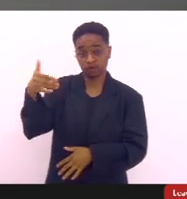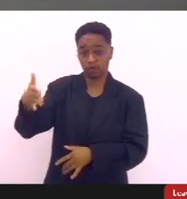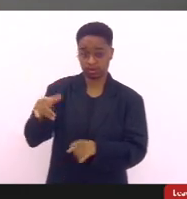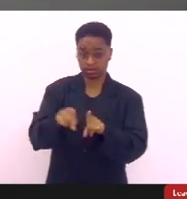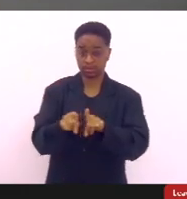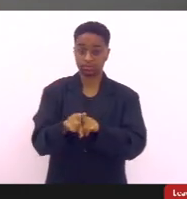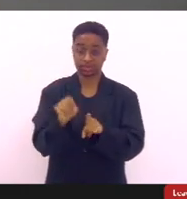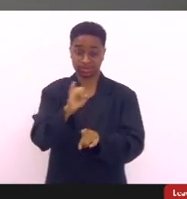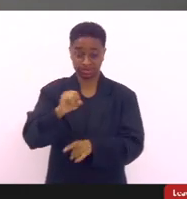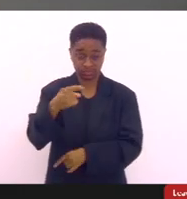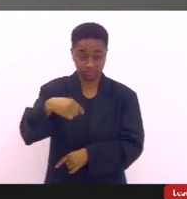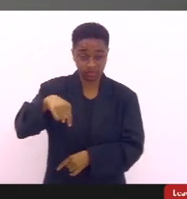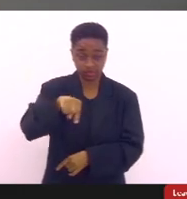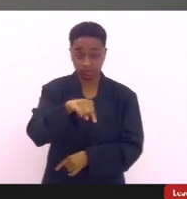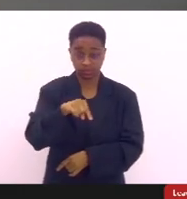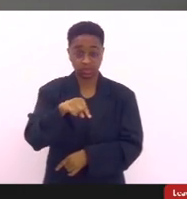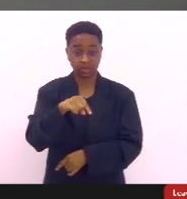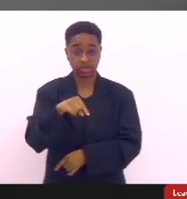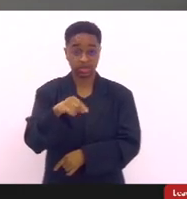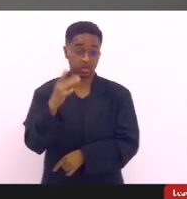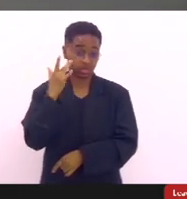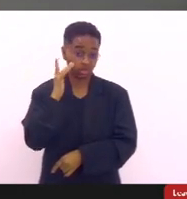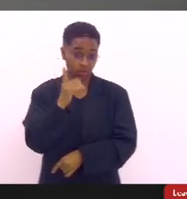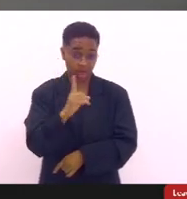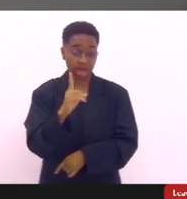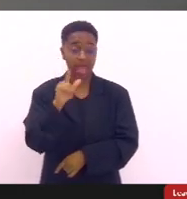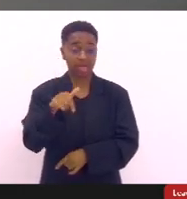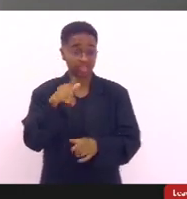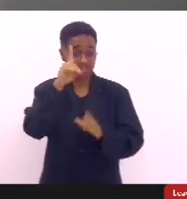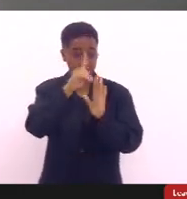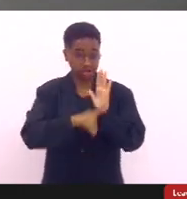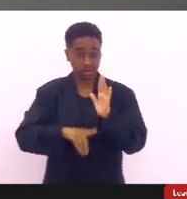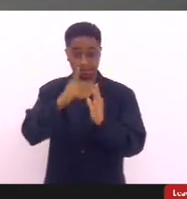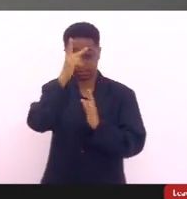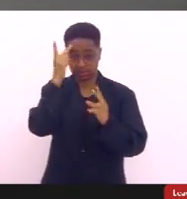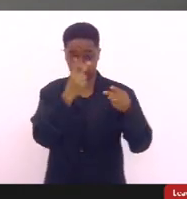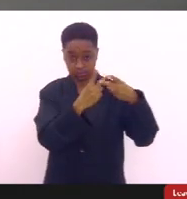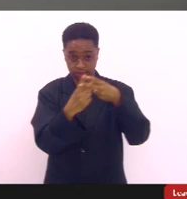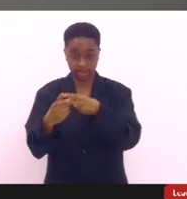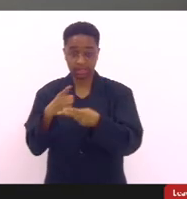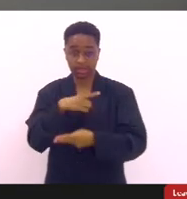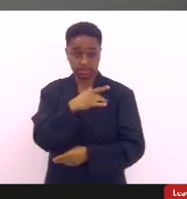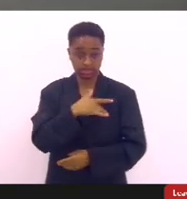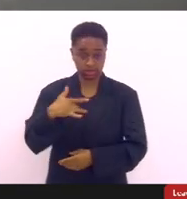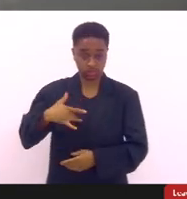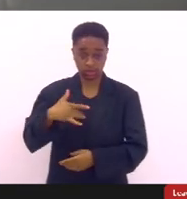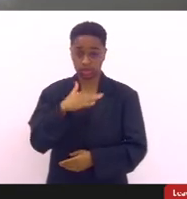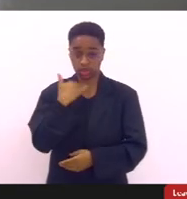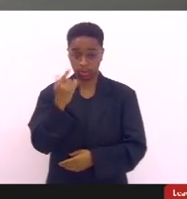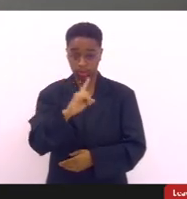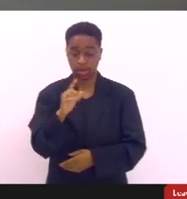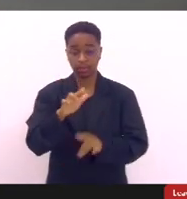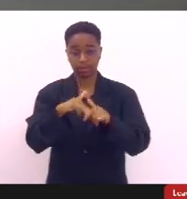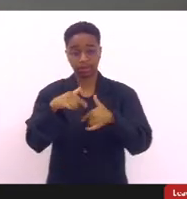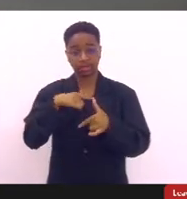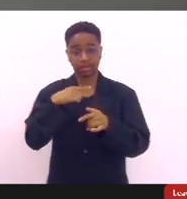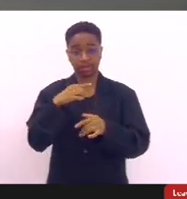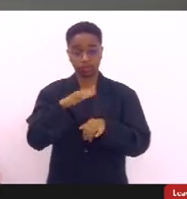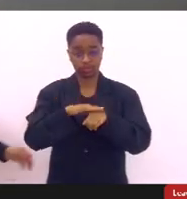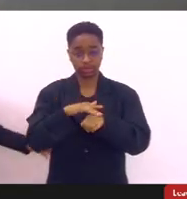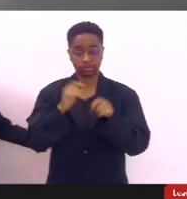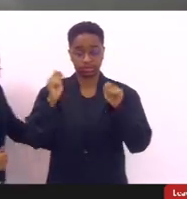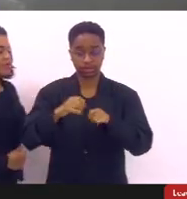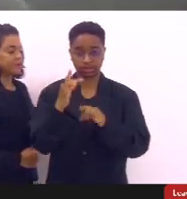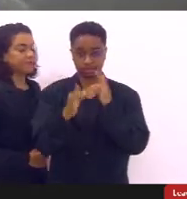estão convencidos de que é um direito das pessoas presas terem a sua saúde, não morrerem de uma doença evitável e tratável, como